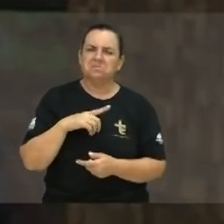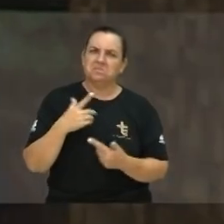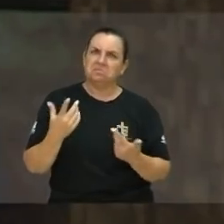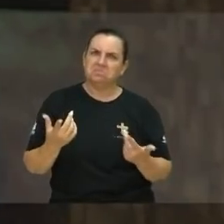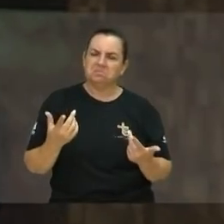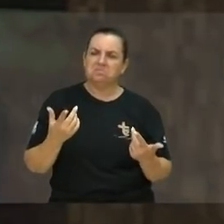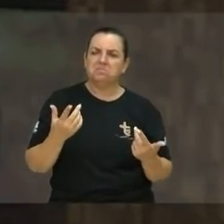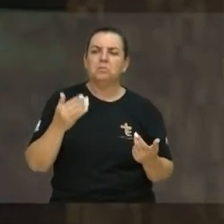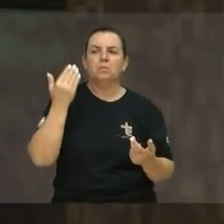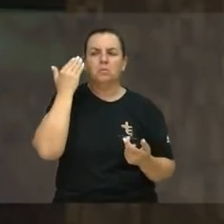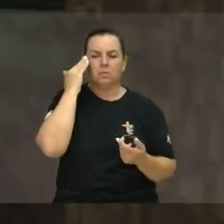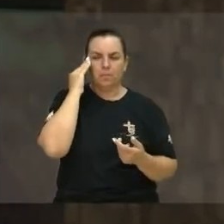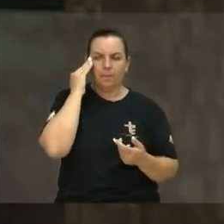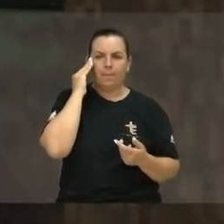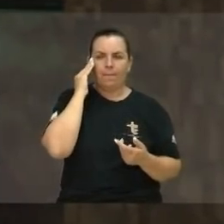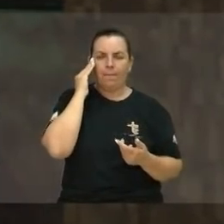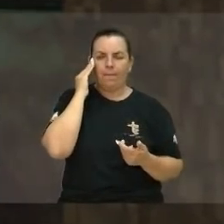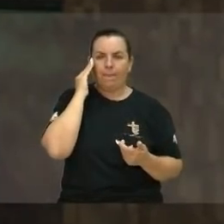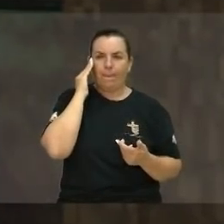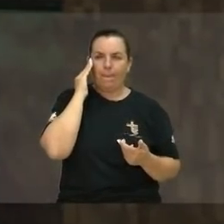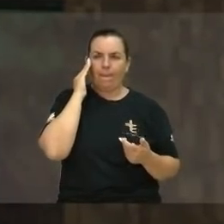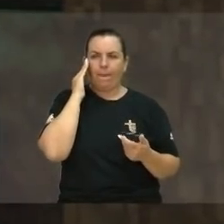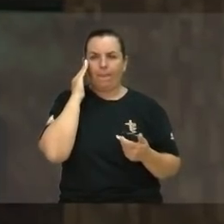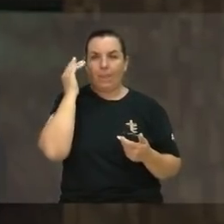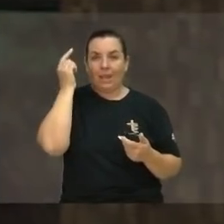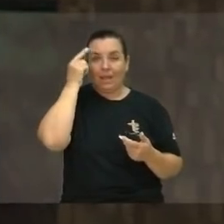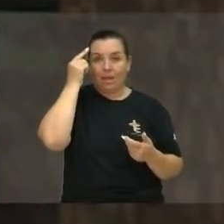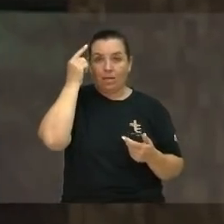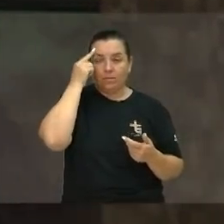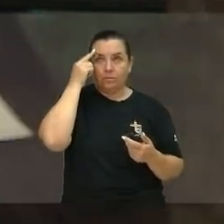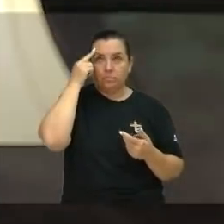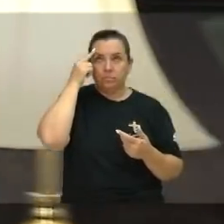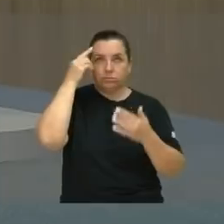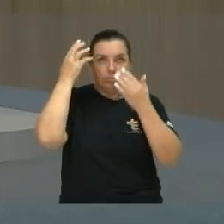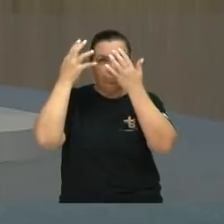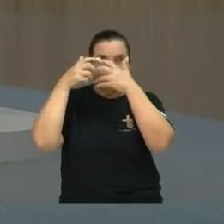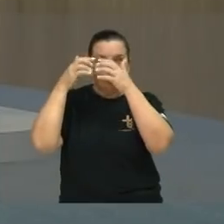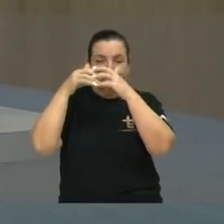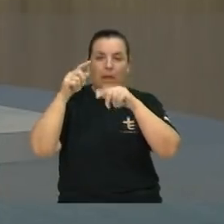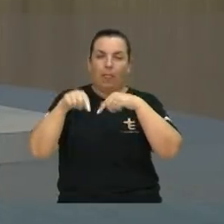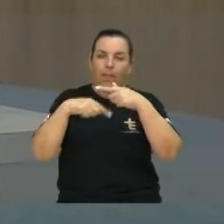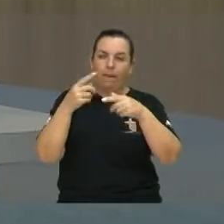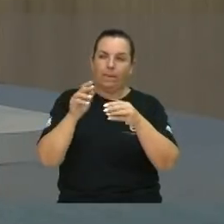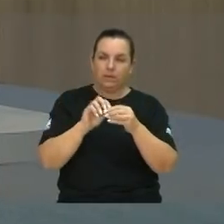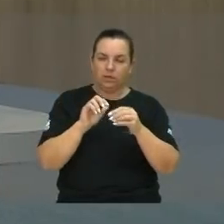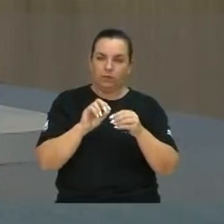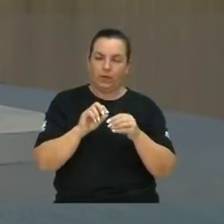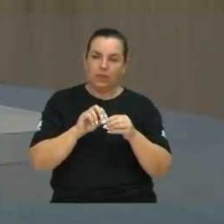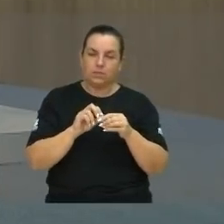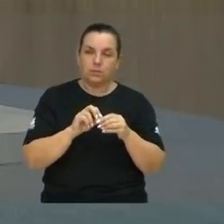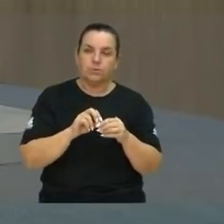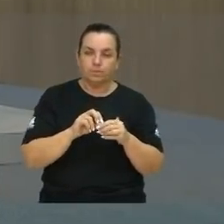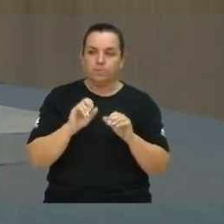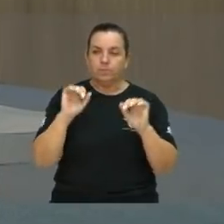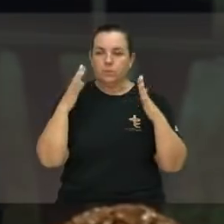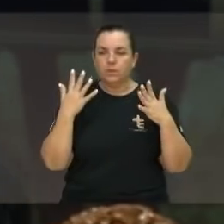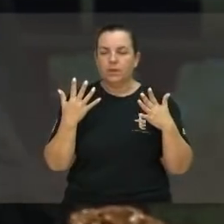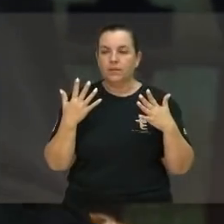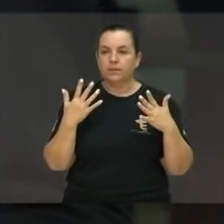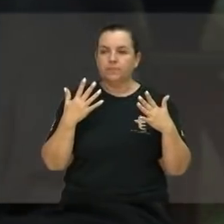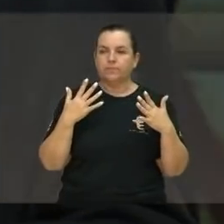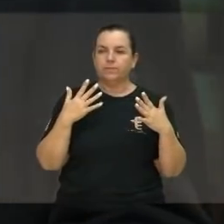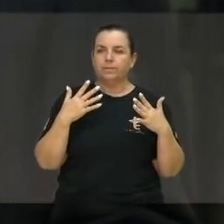e o compreendo raciocínio depois eu faço prático a tua